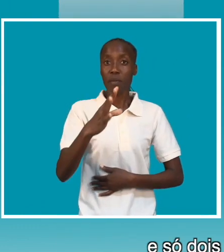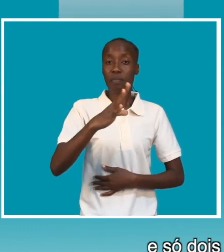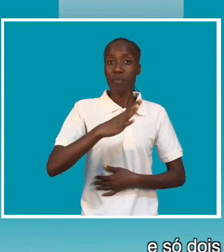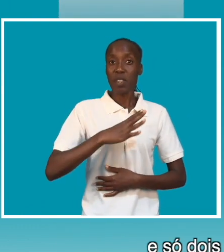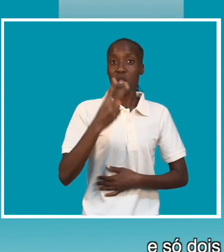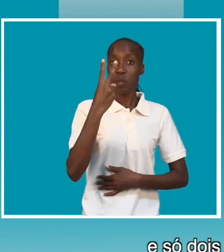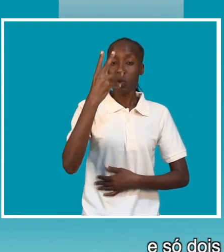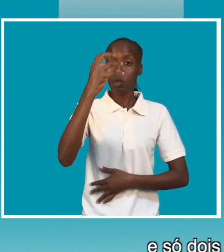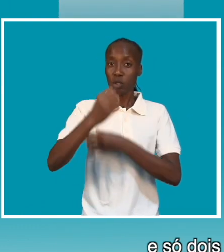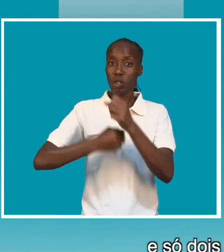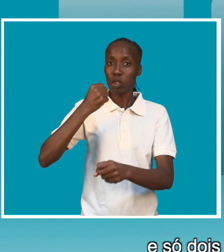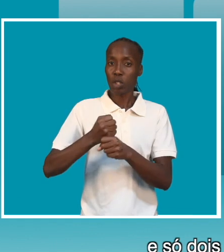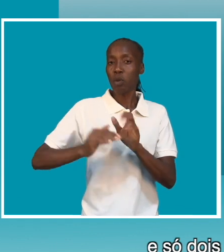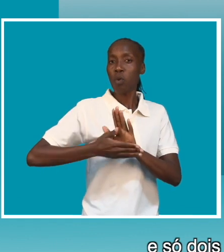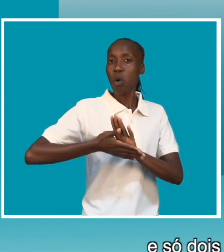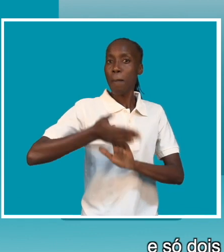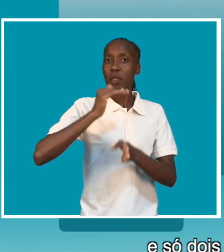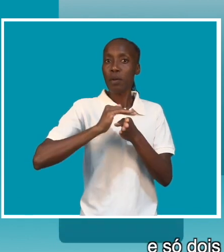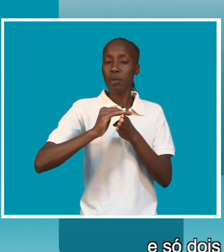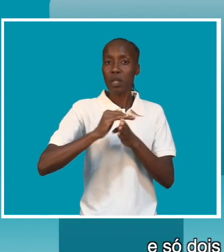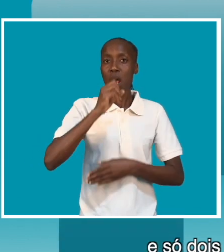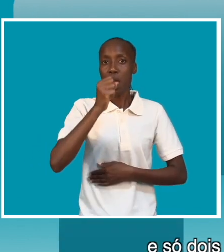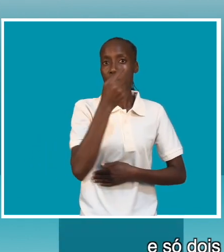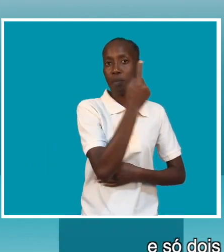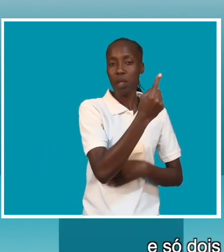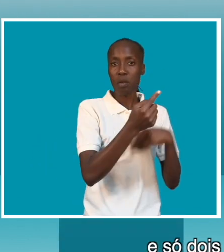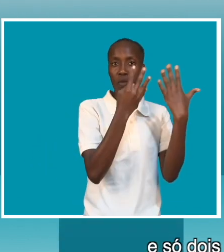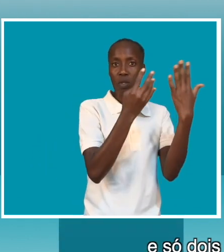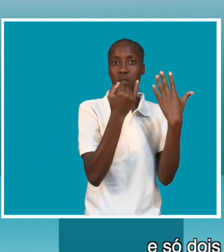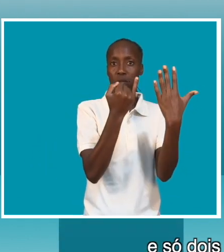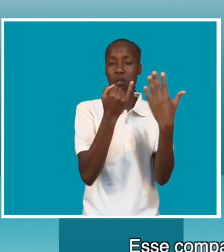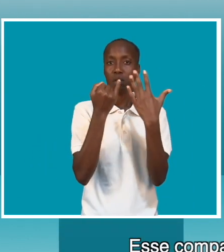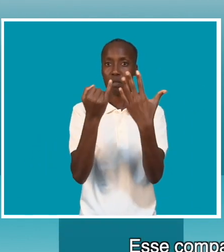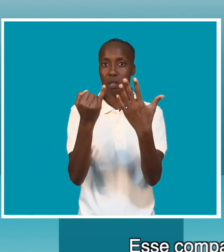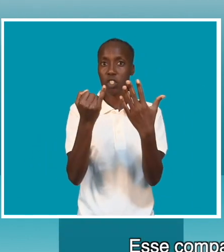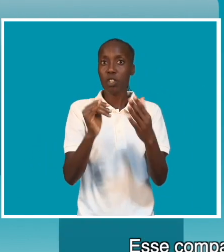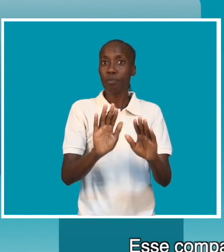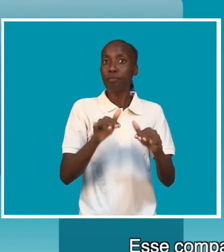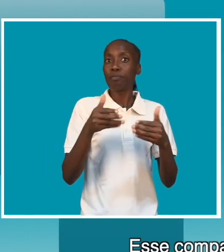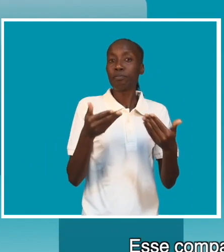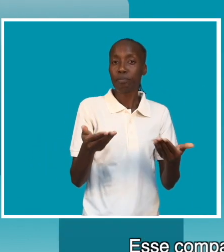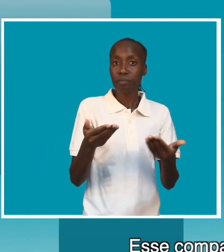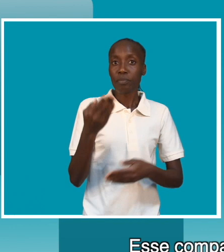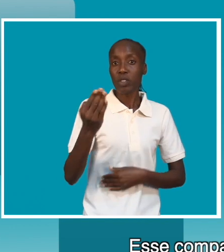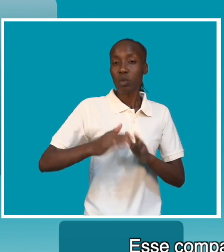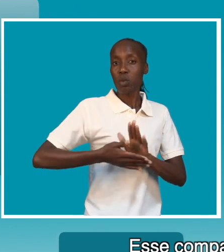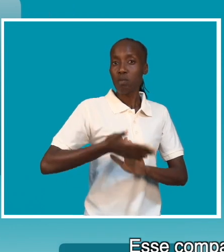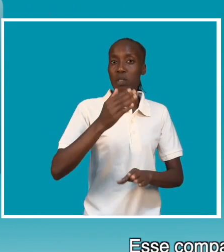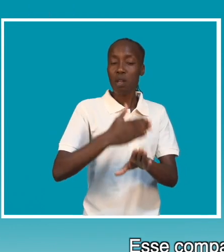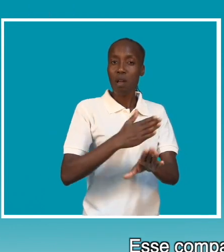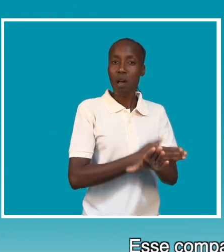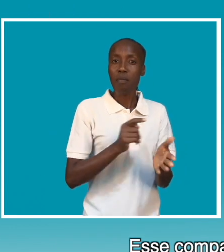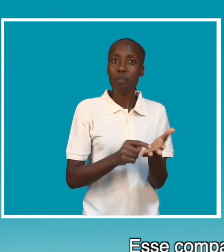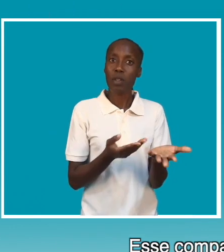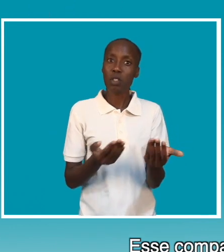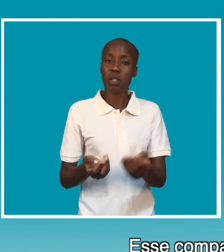e só dois anos depois é que começo a falar ao microfone em 1966 e esse compasso de